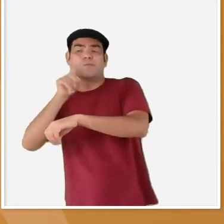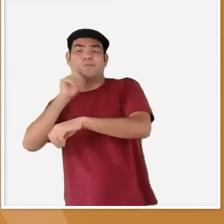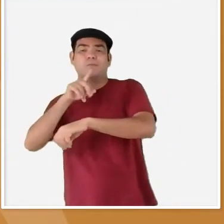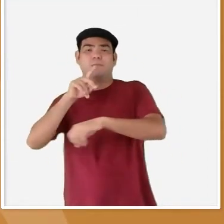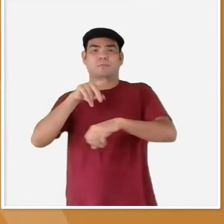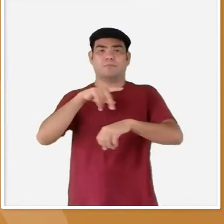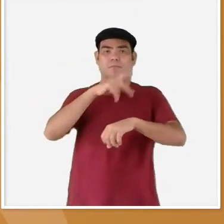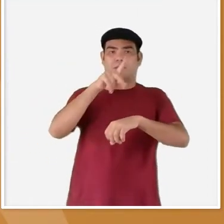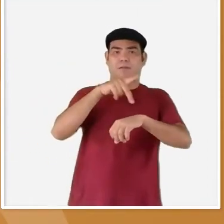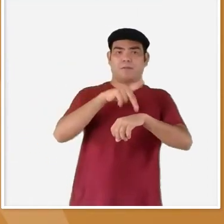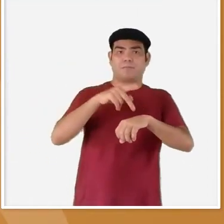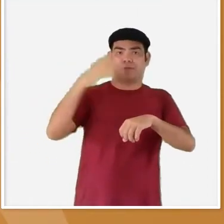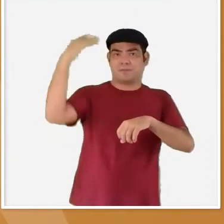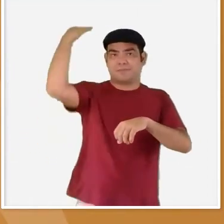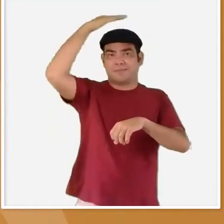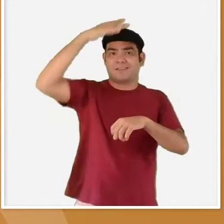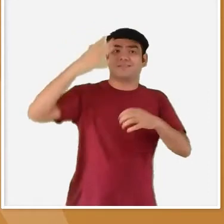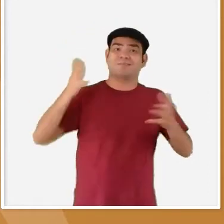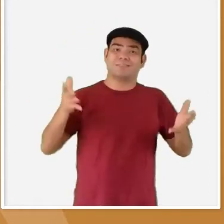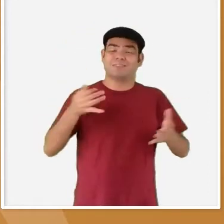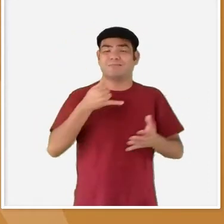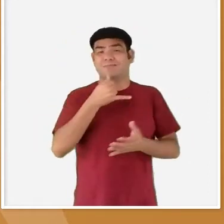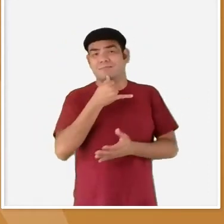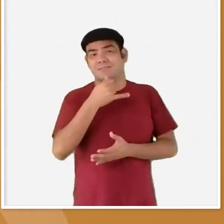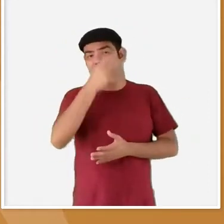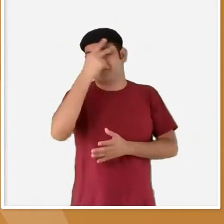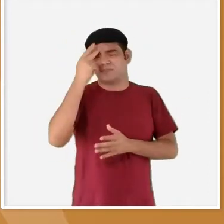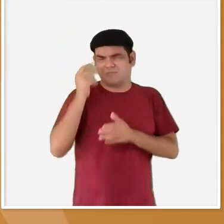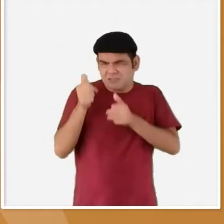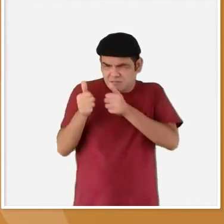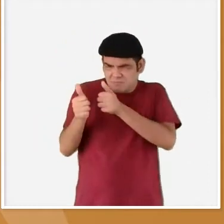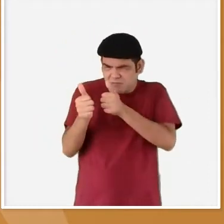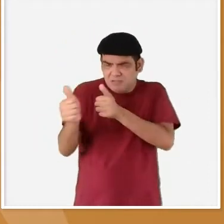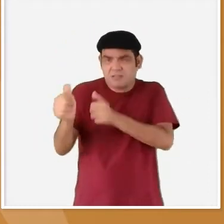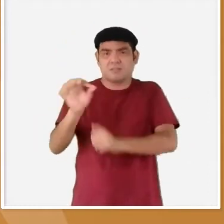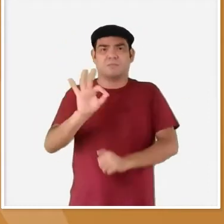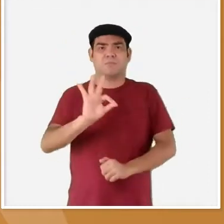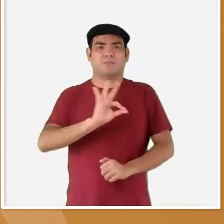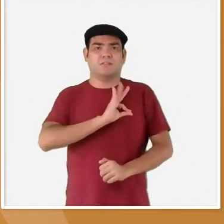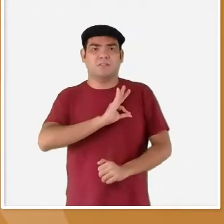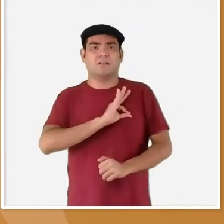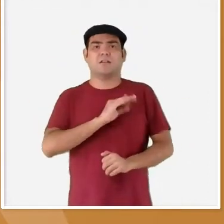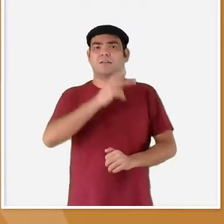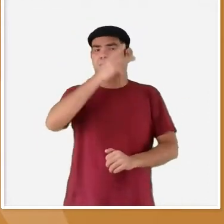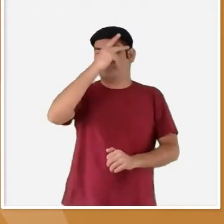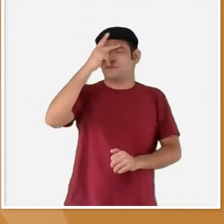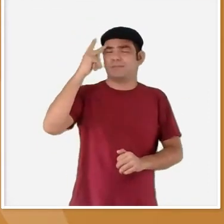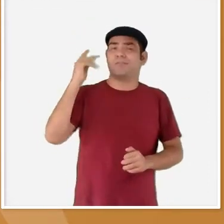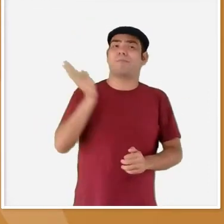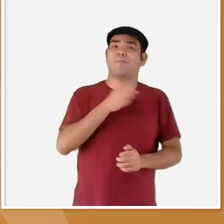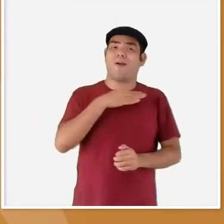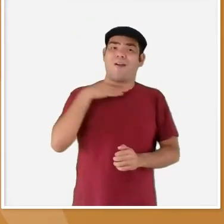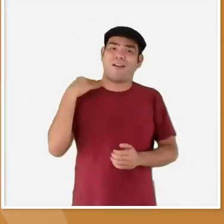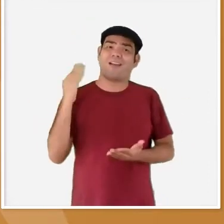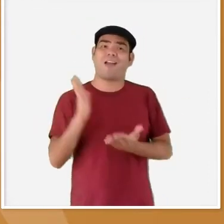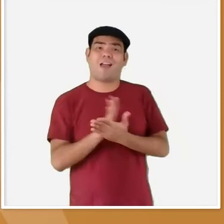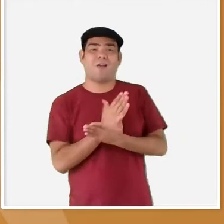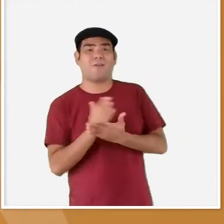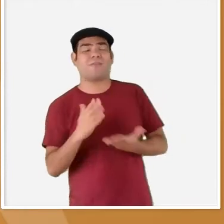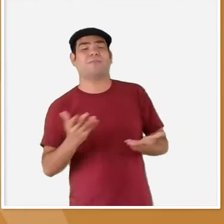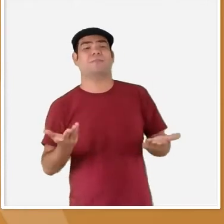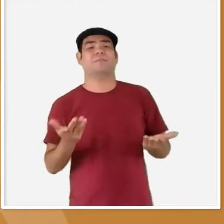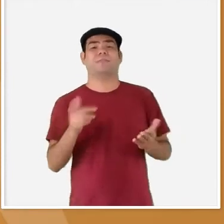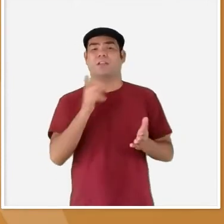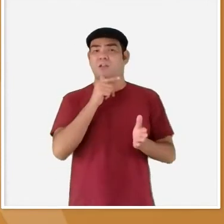tristes imagens de pessoas sendo perseguidas por policiais, pessoas acabam morrendo nos rios